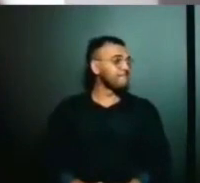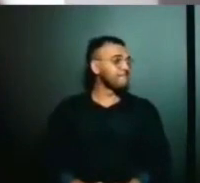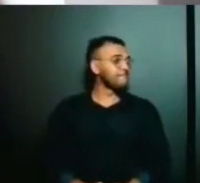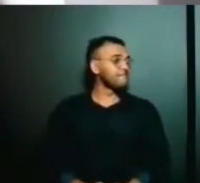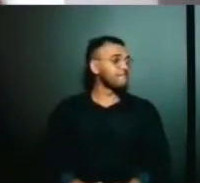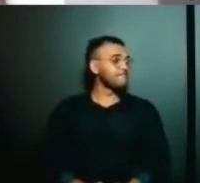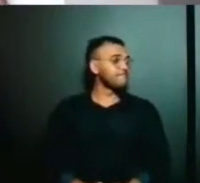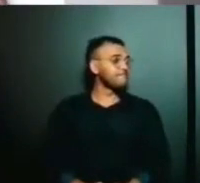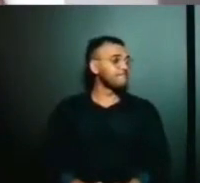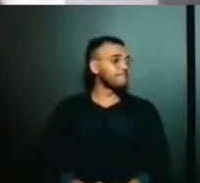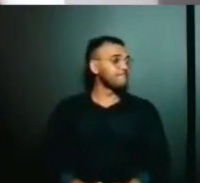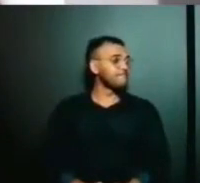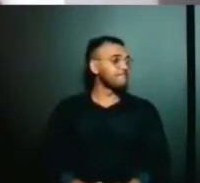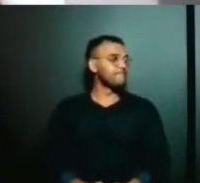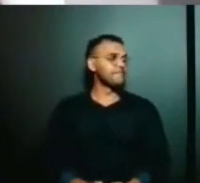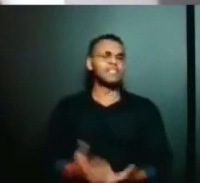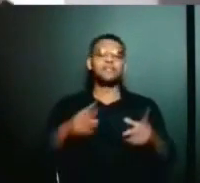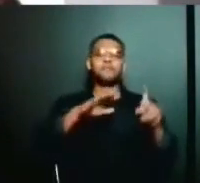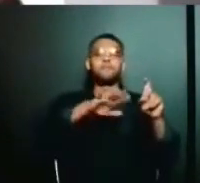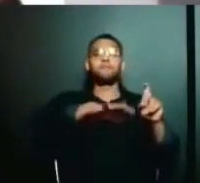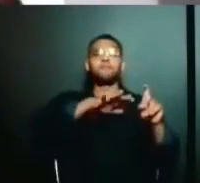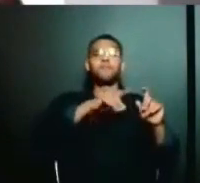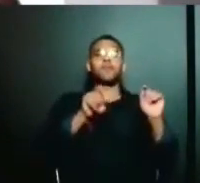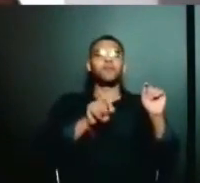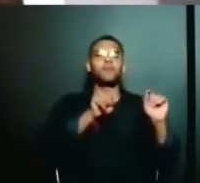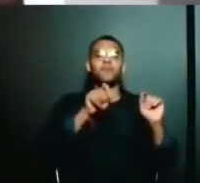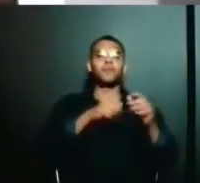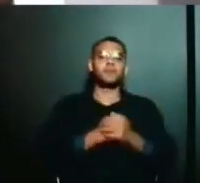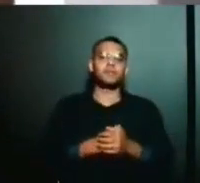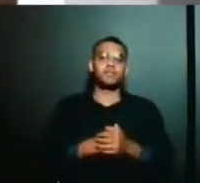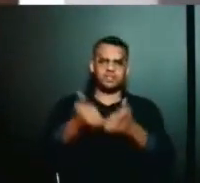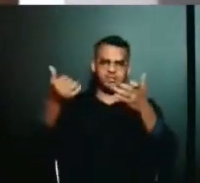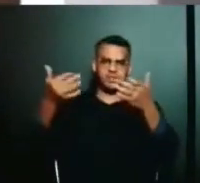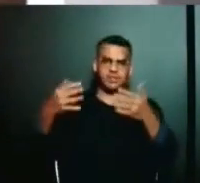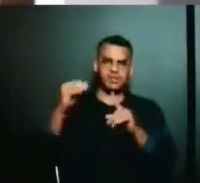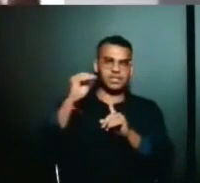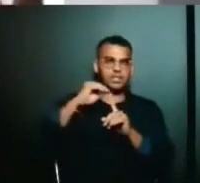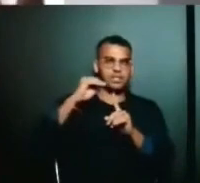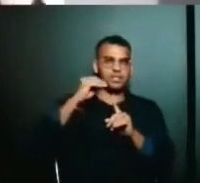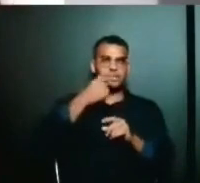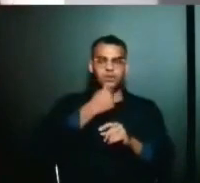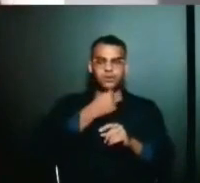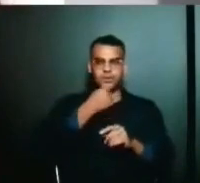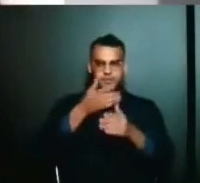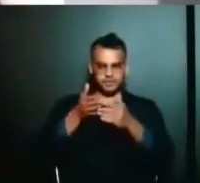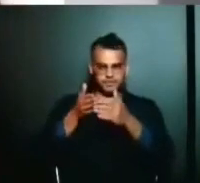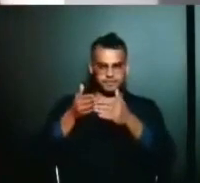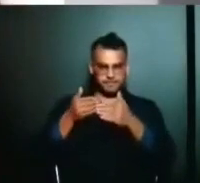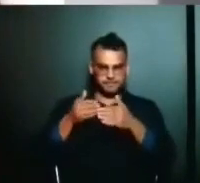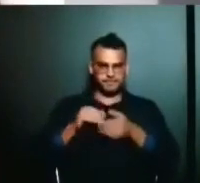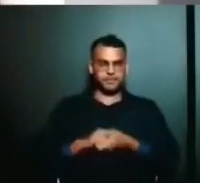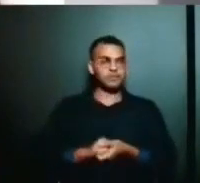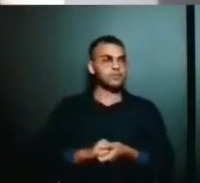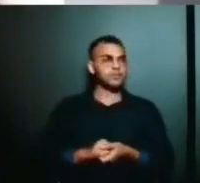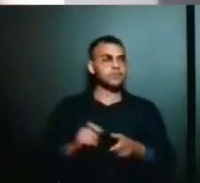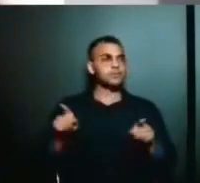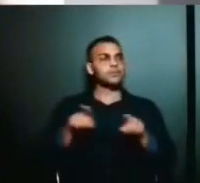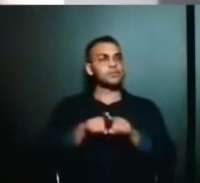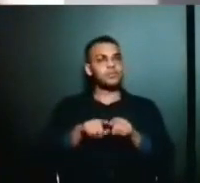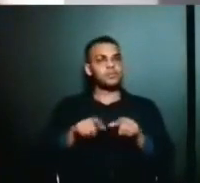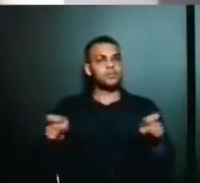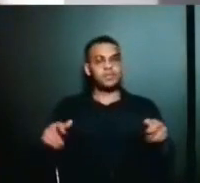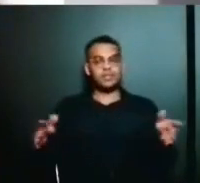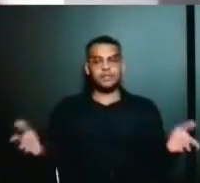Ana, então desmistifica para a gente essa questão. Fala um pouco da vulnerabilidade masculina. Vamos passar a brasa, nós mulheres aqui, vamos enaltecer também os nossos